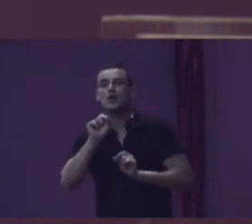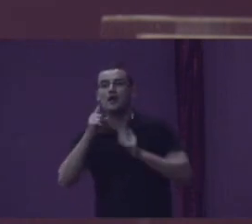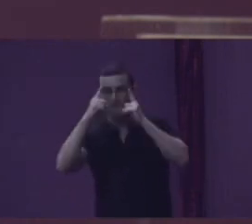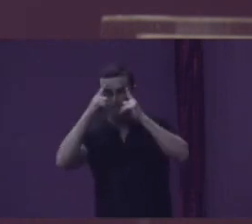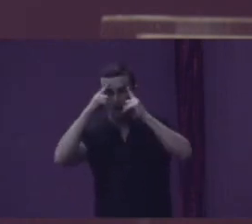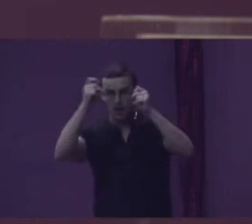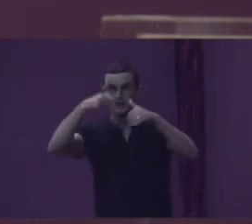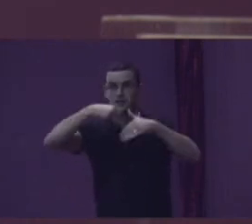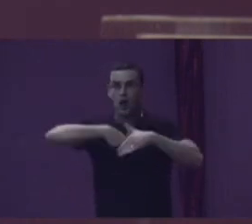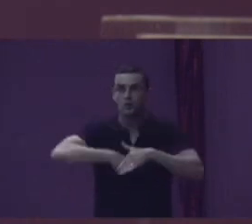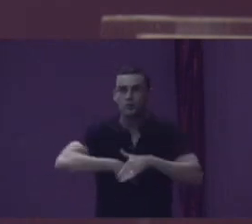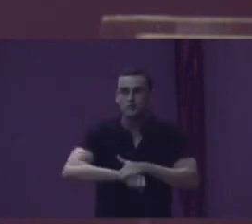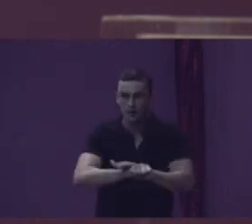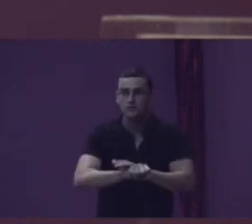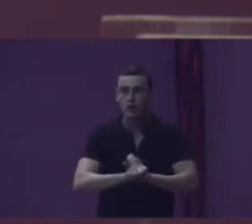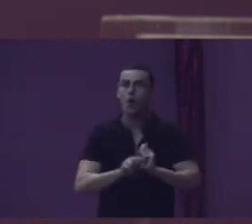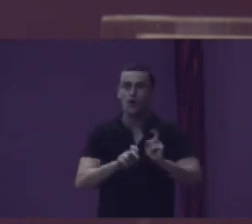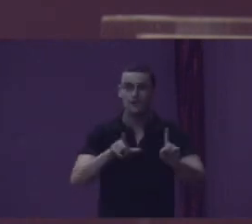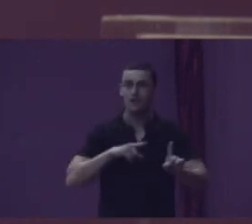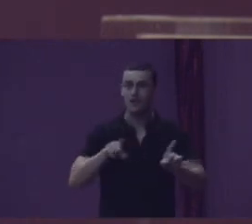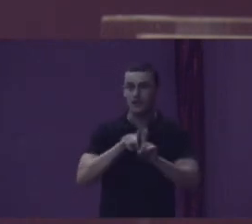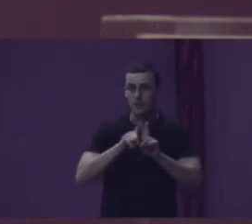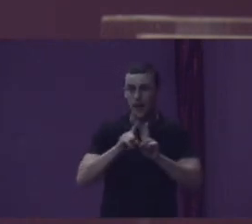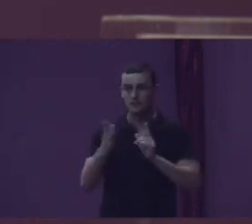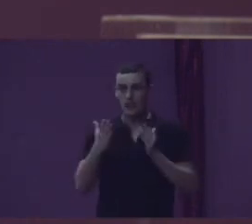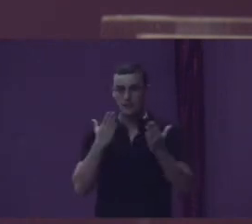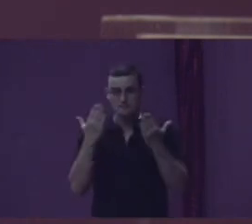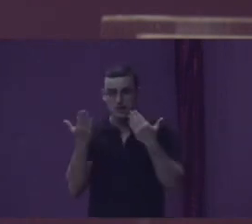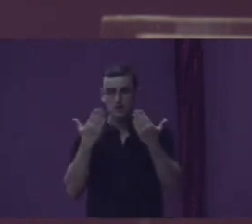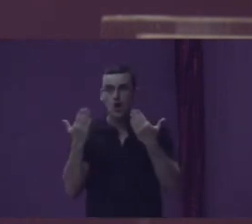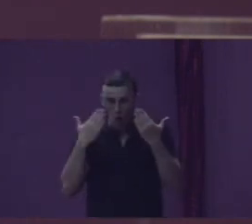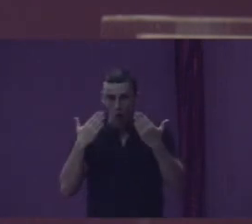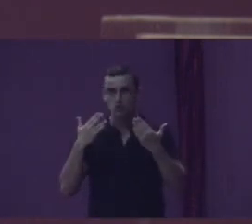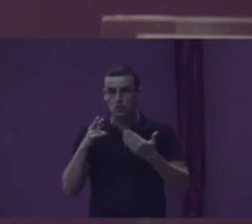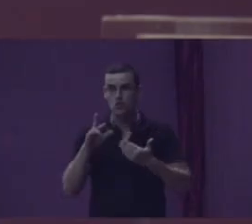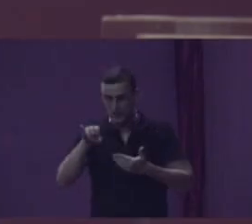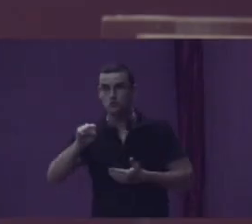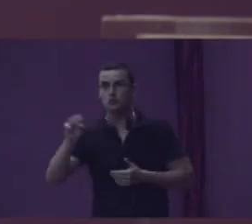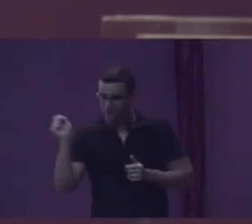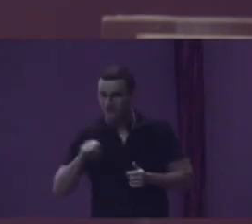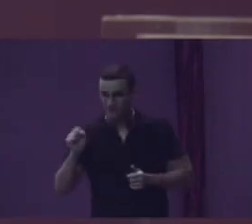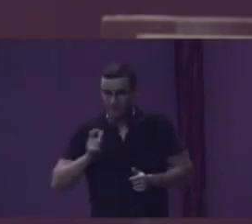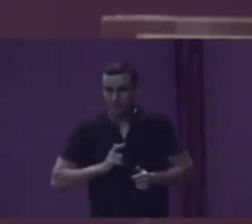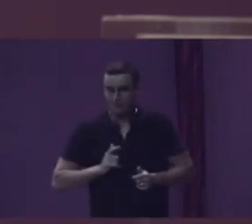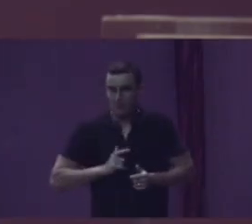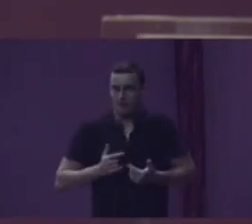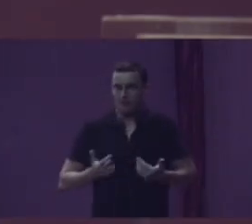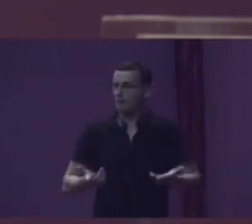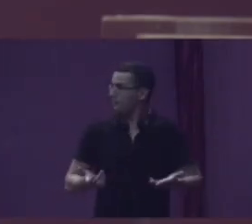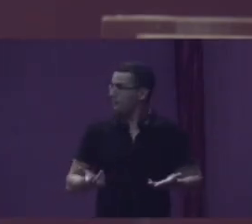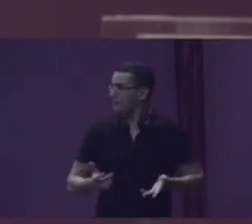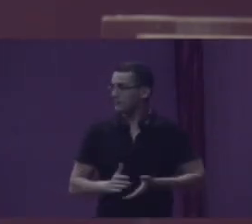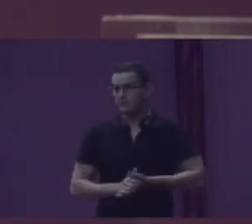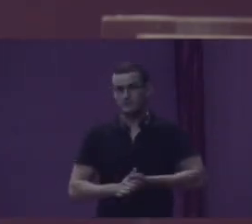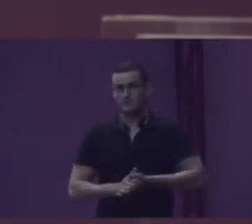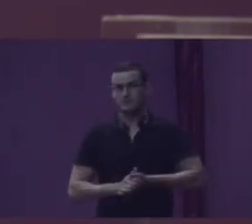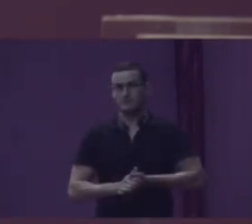tem o risco psicológico para a mulher, que a parto se passa mal. Agora tem também o